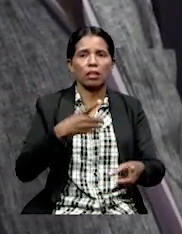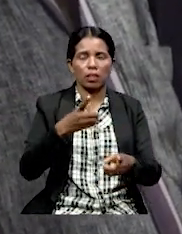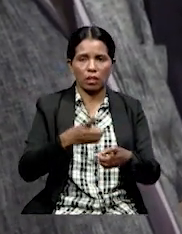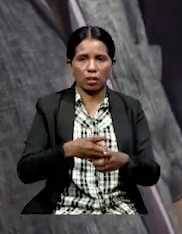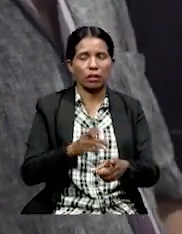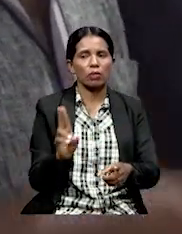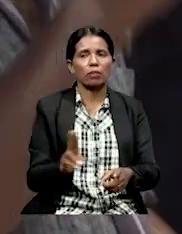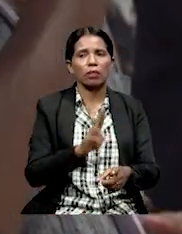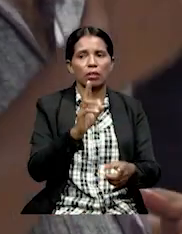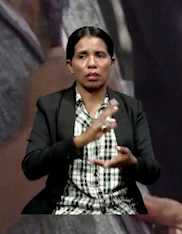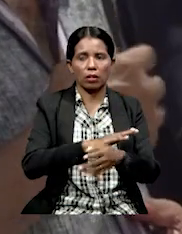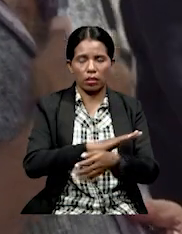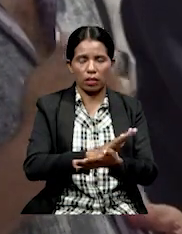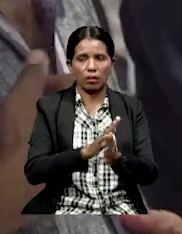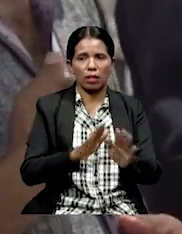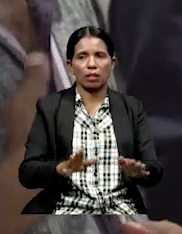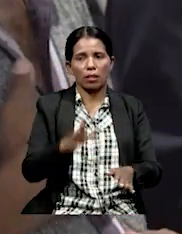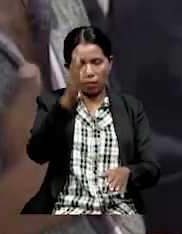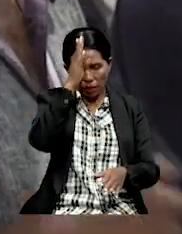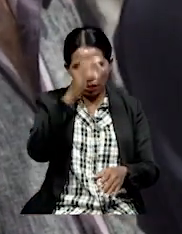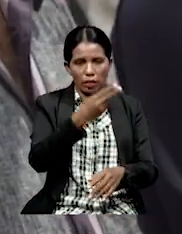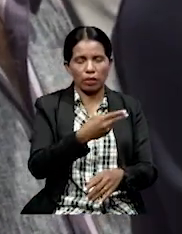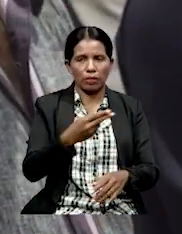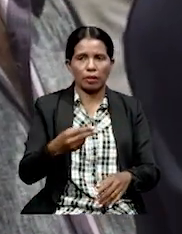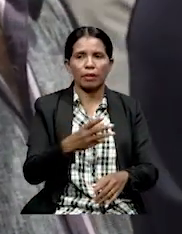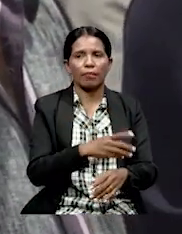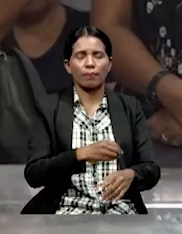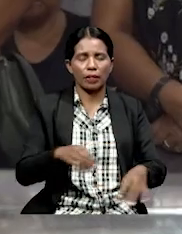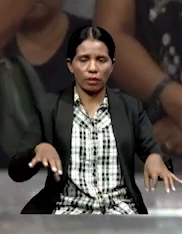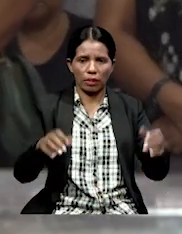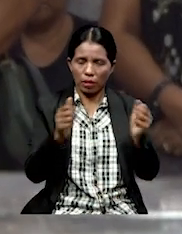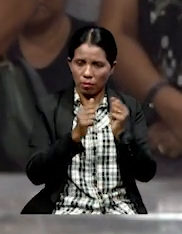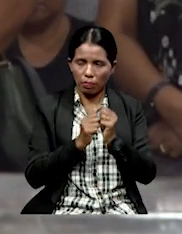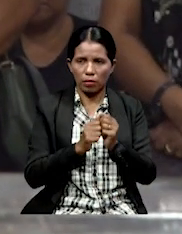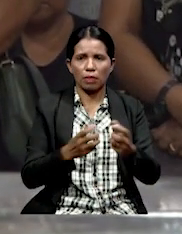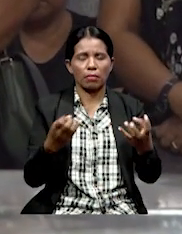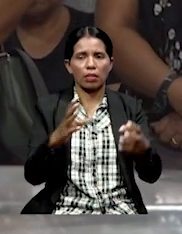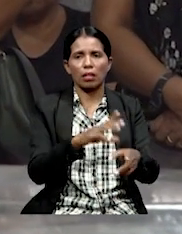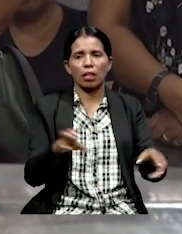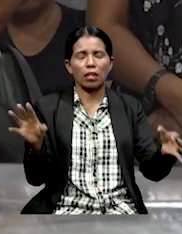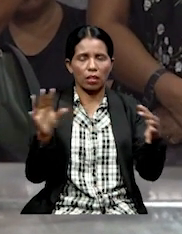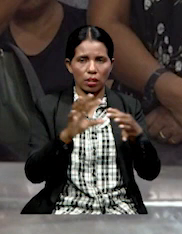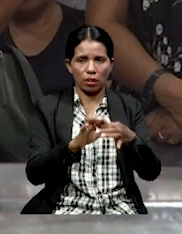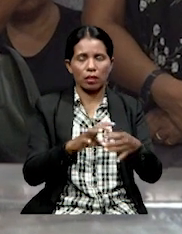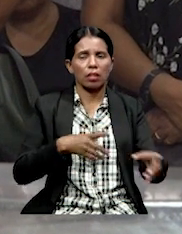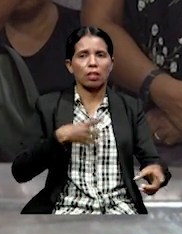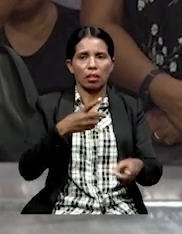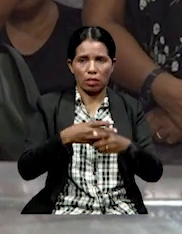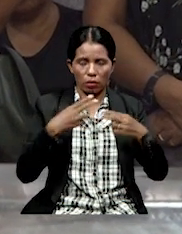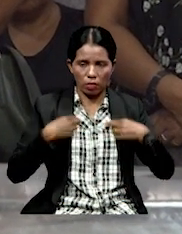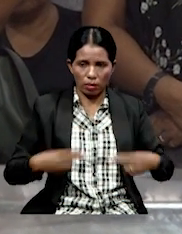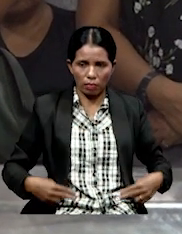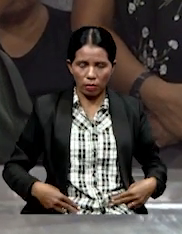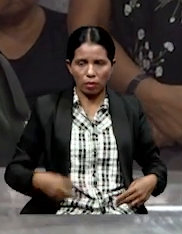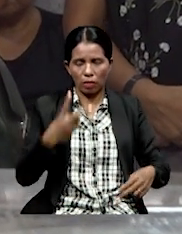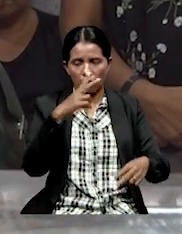Universidade Nacional de Denpasar, Bali, Indonésia. Saudosa a sua carreira profissional Barak Liu, liga a questão de direito humano, no acusa